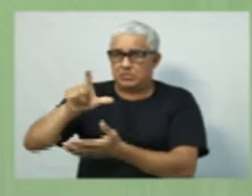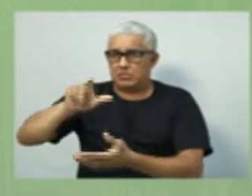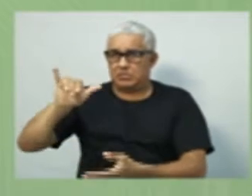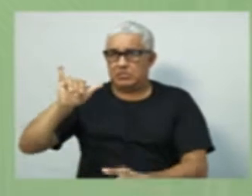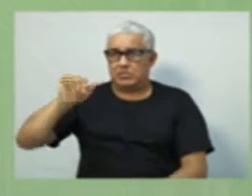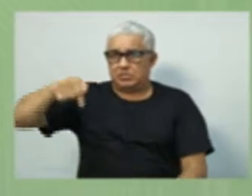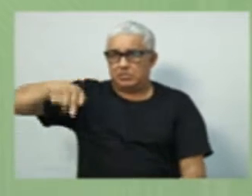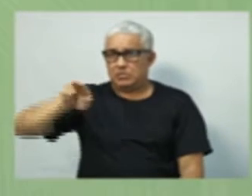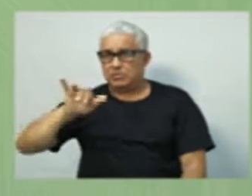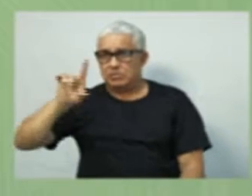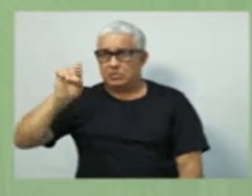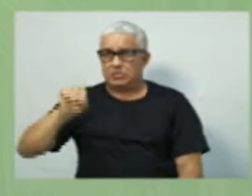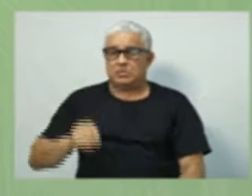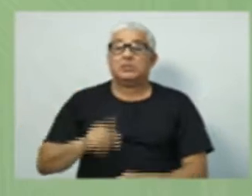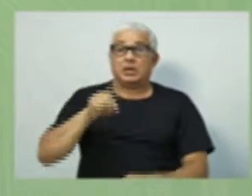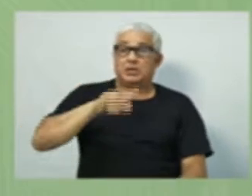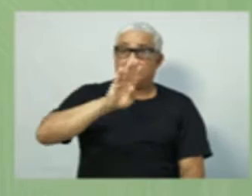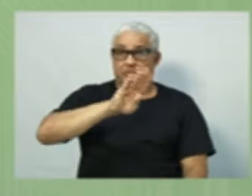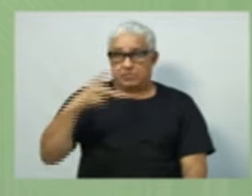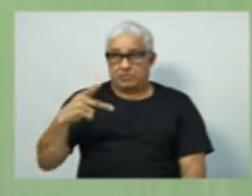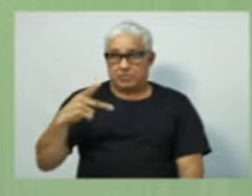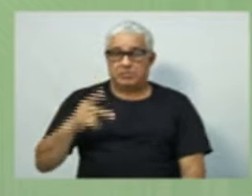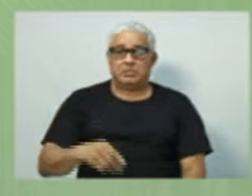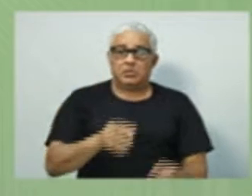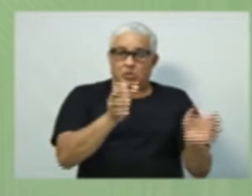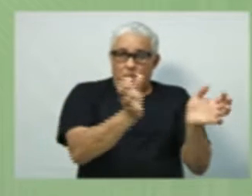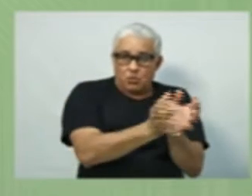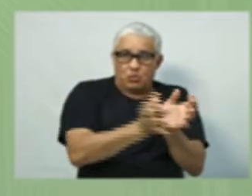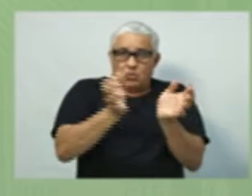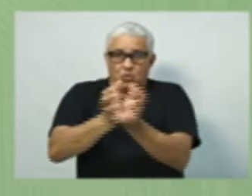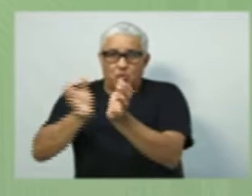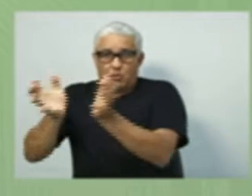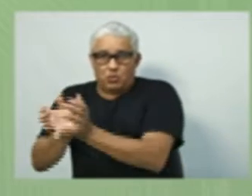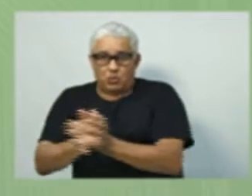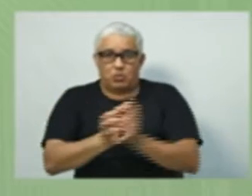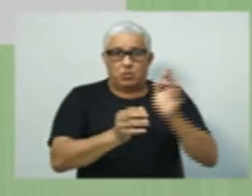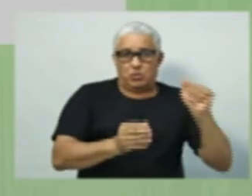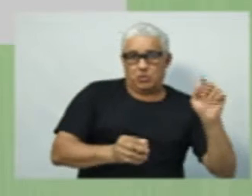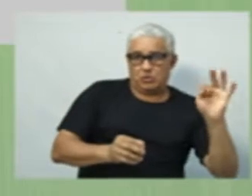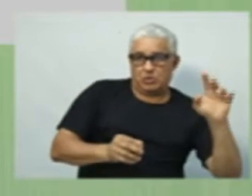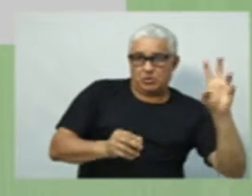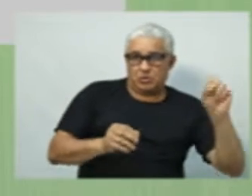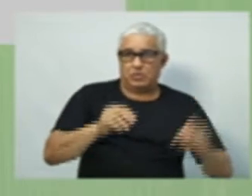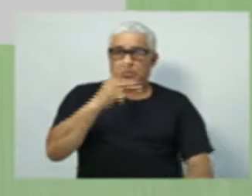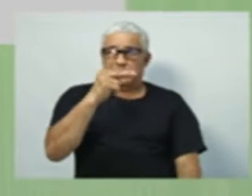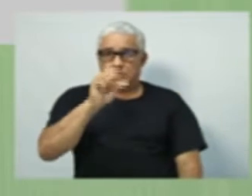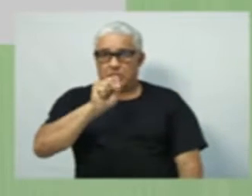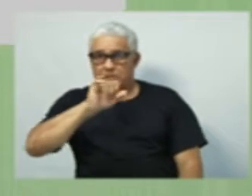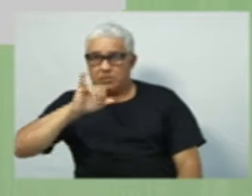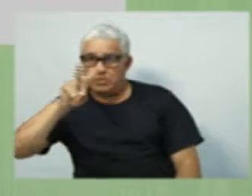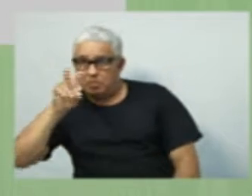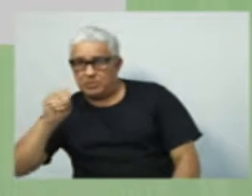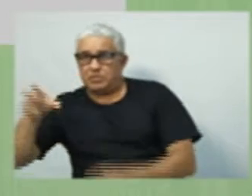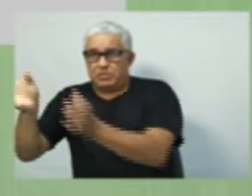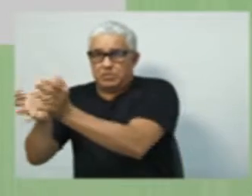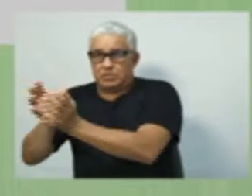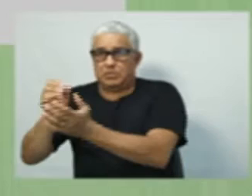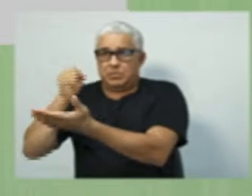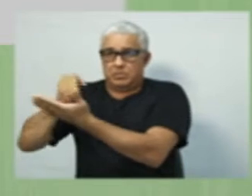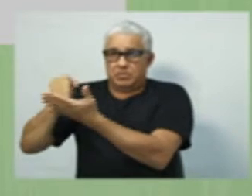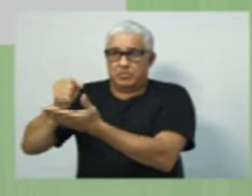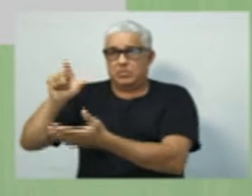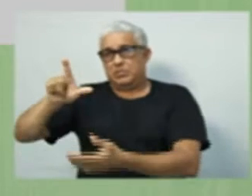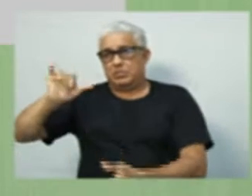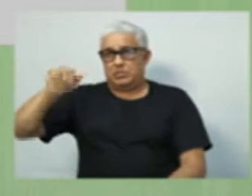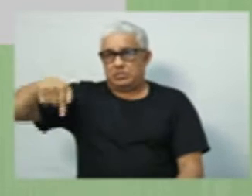ok este é o balanço patrimoniais grupos de ativo passivo e patrimônio líquido assim o balanço patrimonial